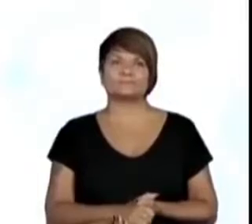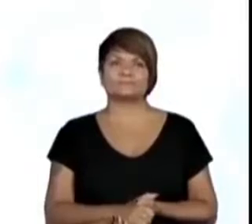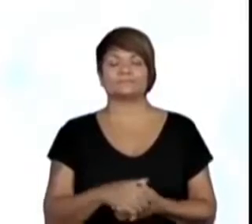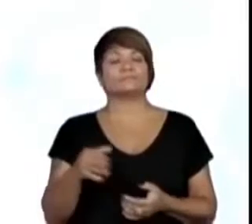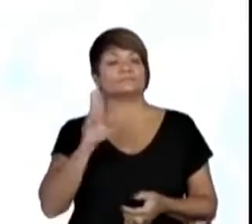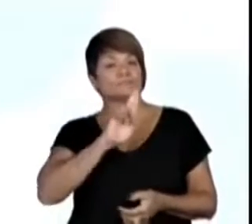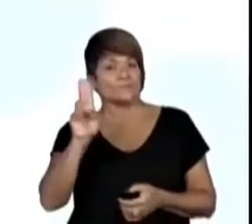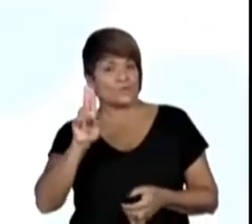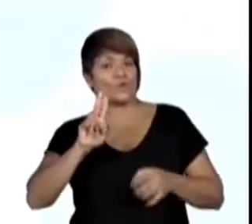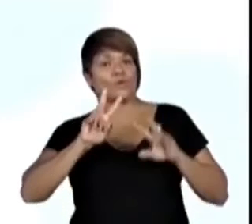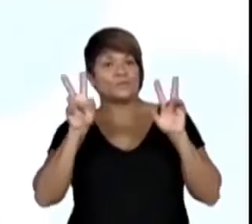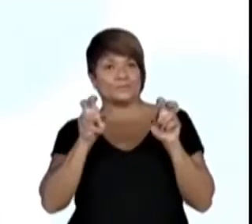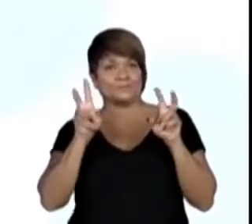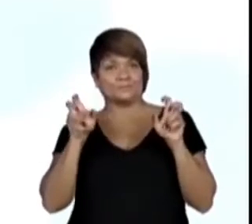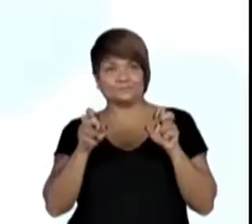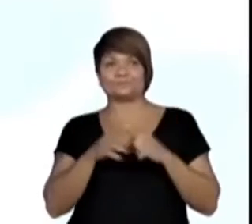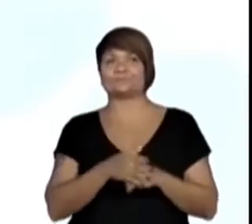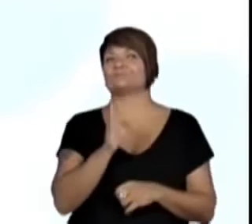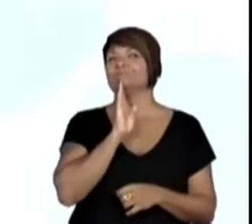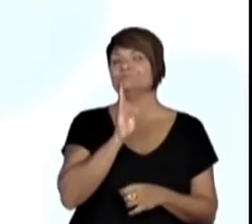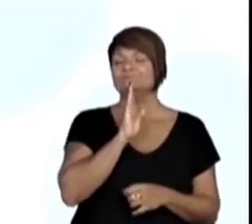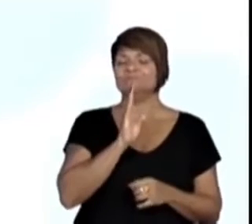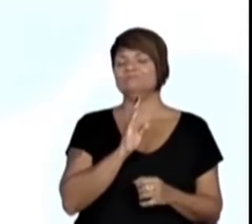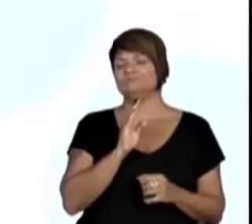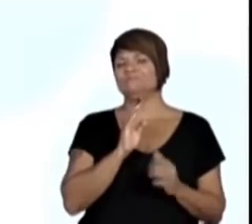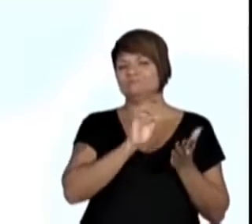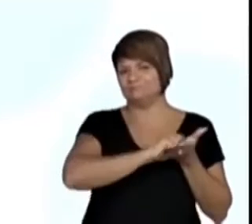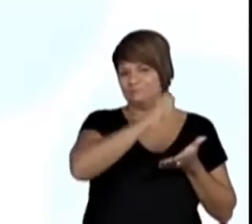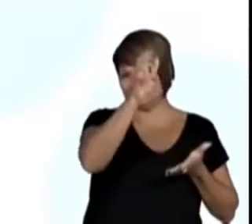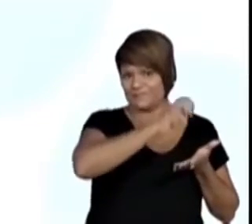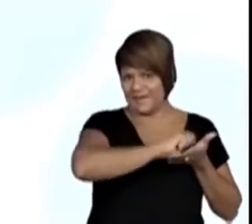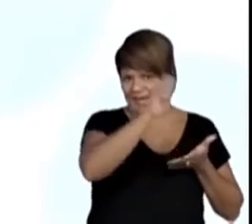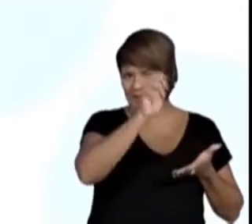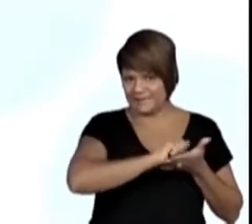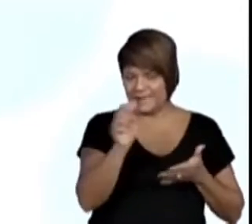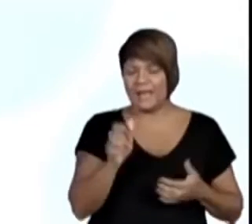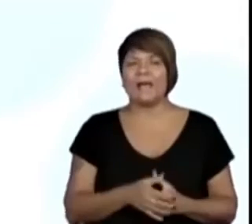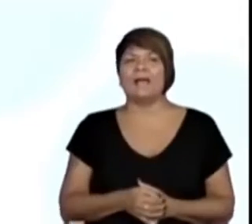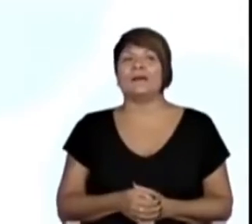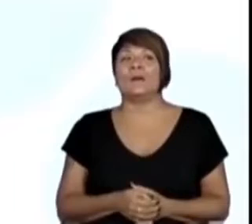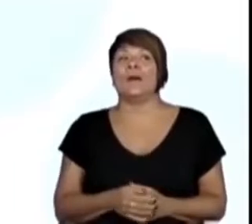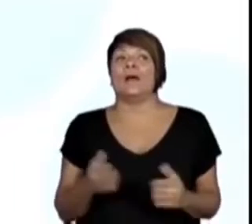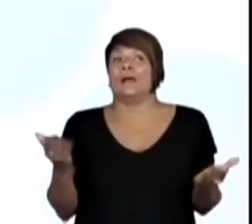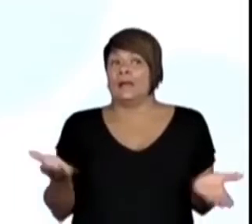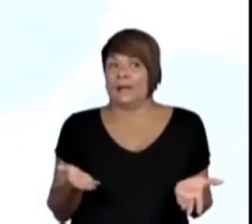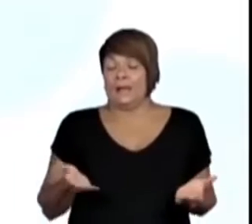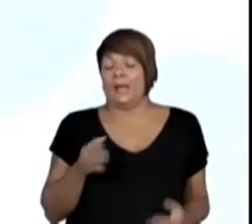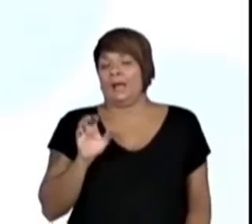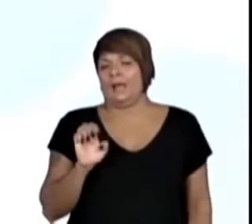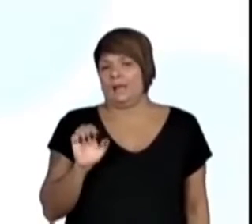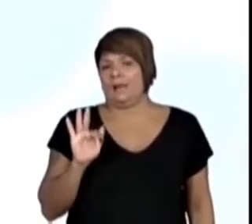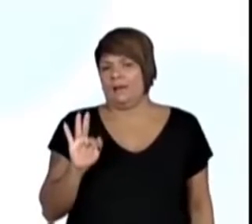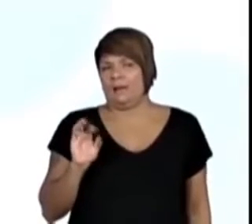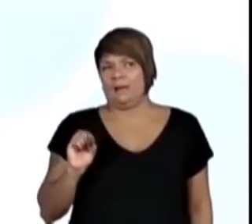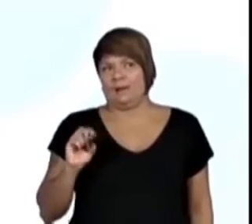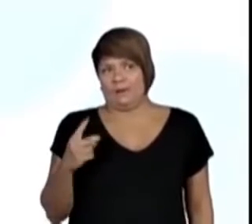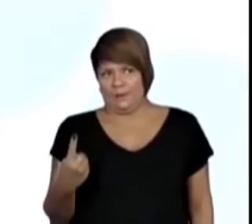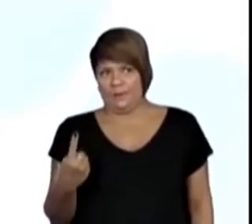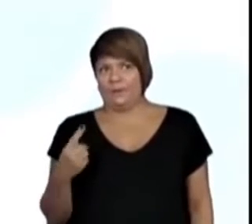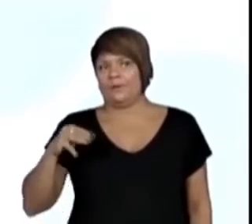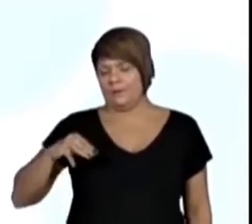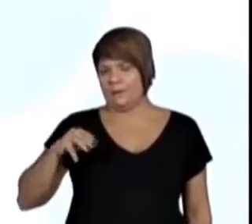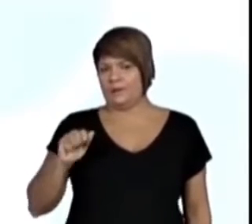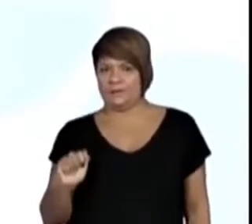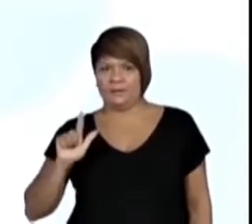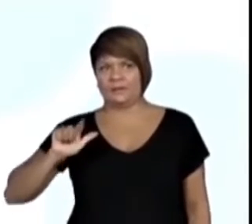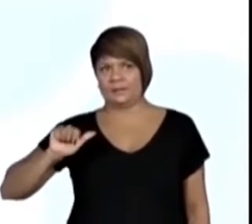A aula vai ser Conhecendo o Calendário e nós vamos trabalhar com a habilidade